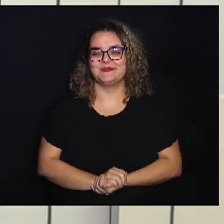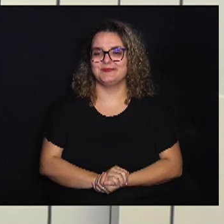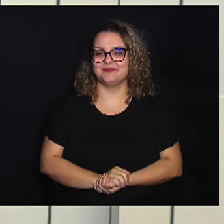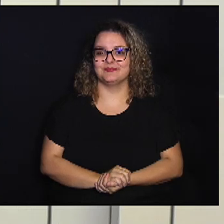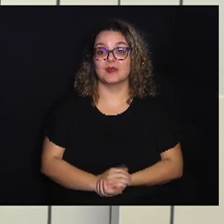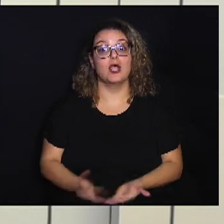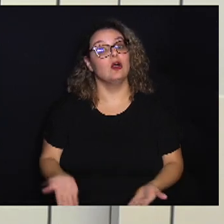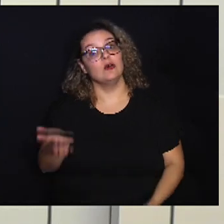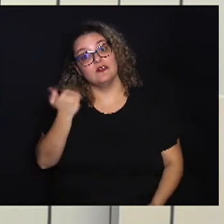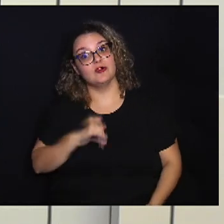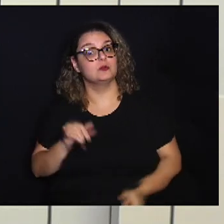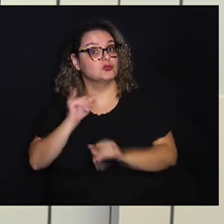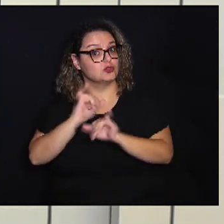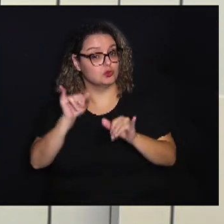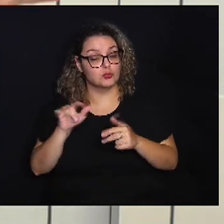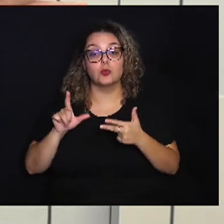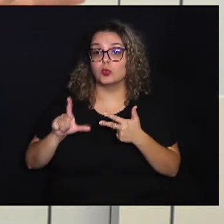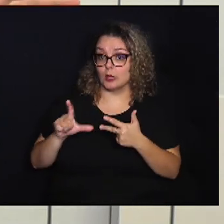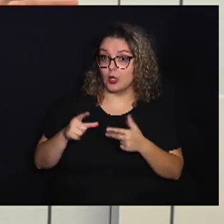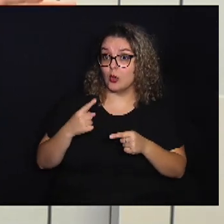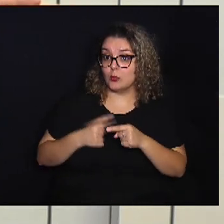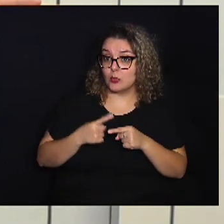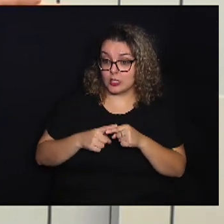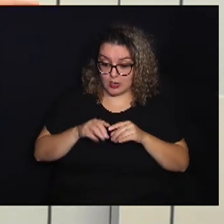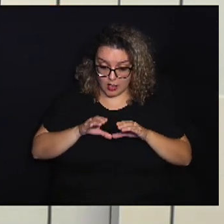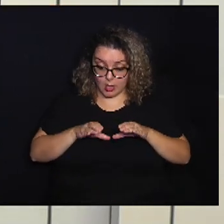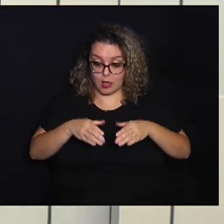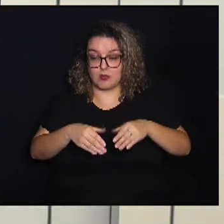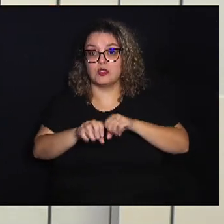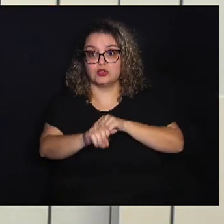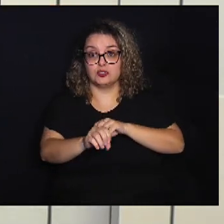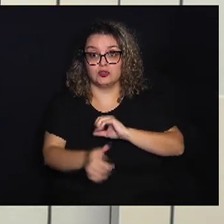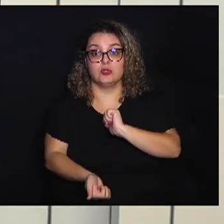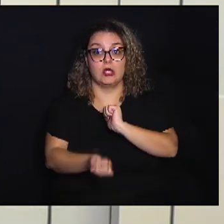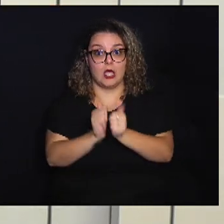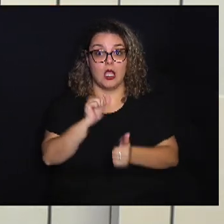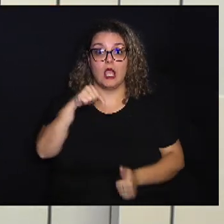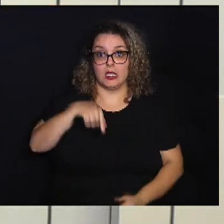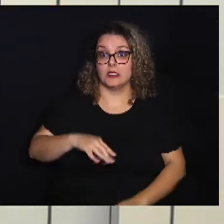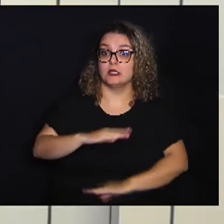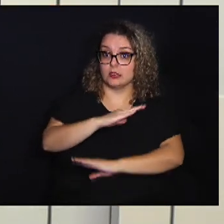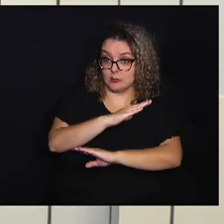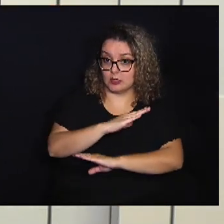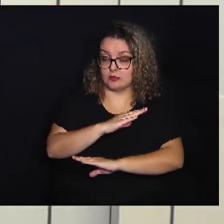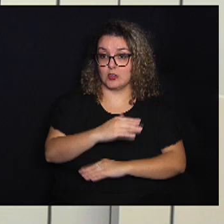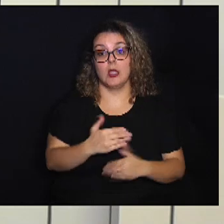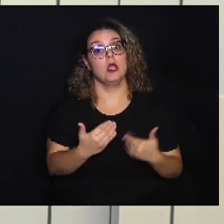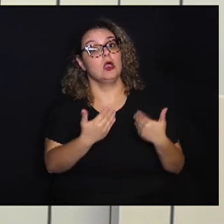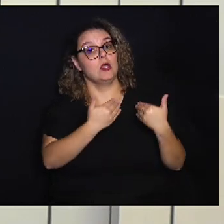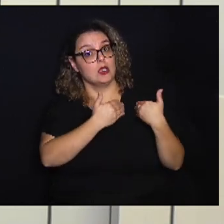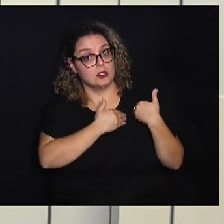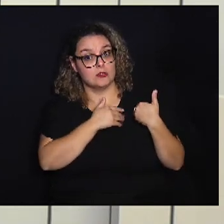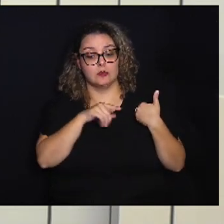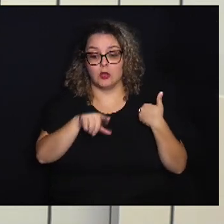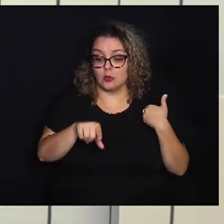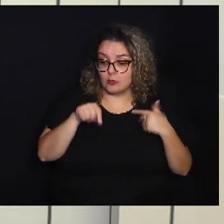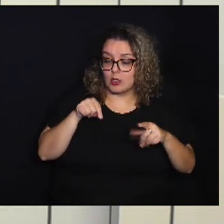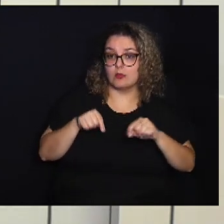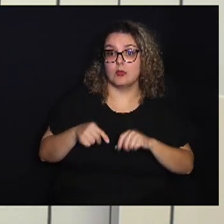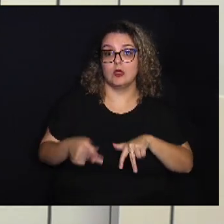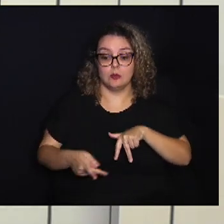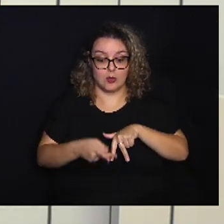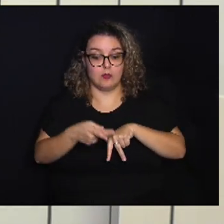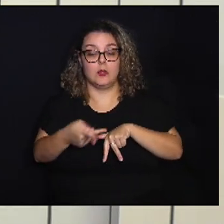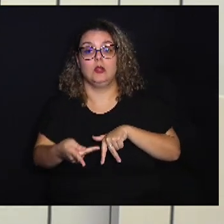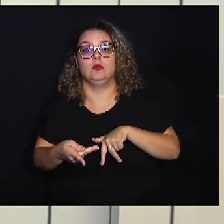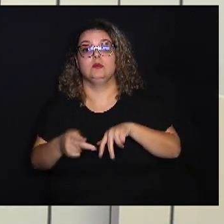com as notícias do Legislativo, porque a Comissão de Educação e Esporte aqui da Câmara, responsável por opinar e emitir pareceres